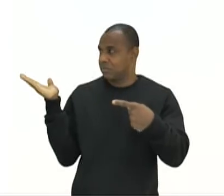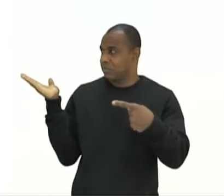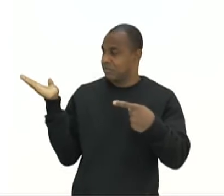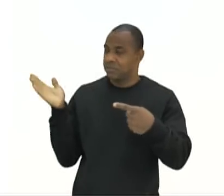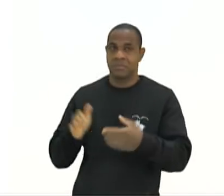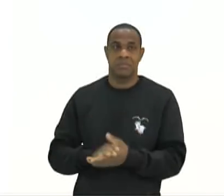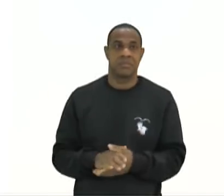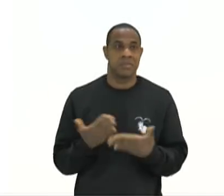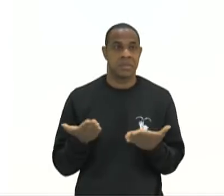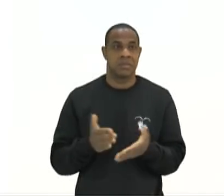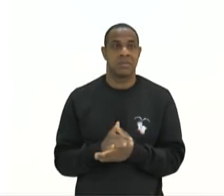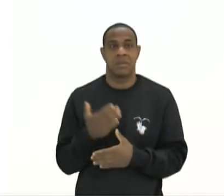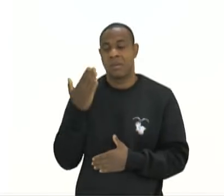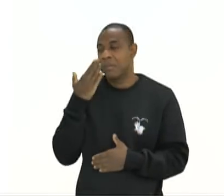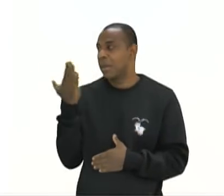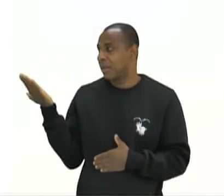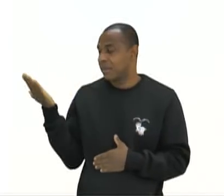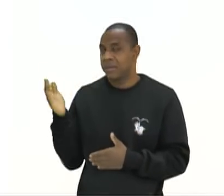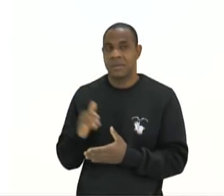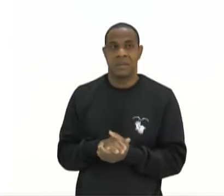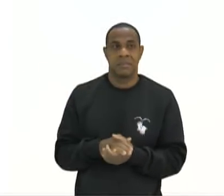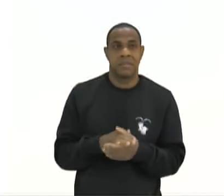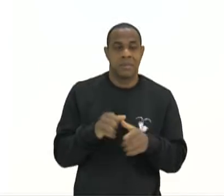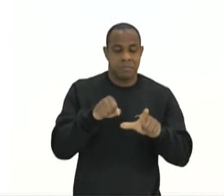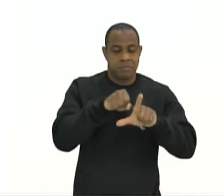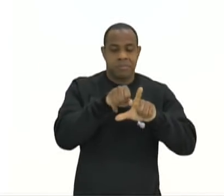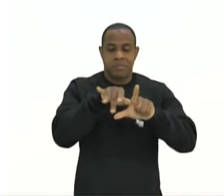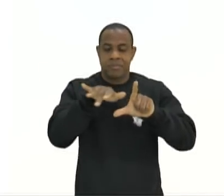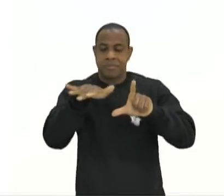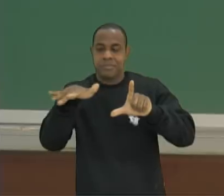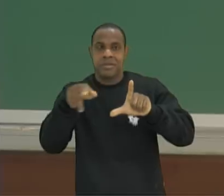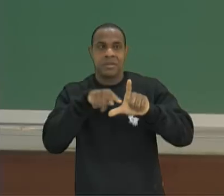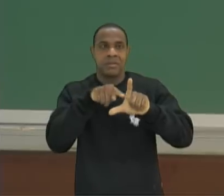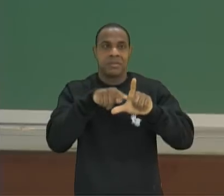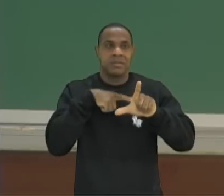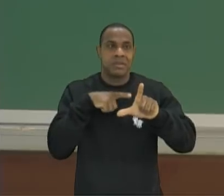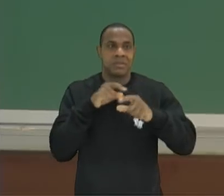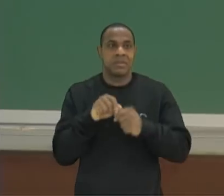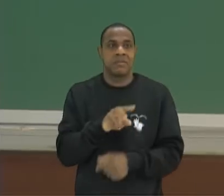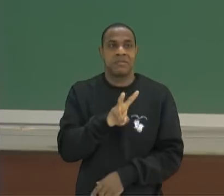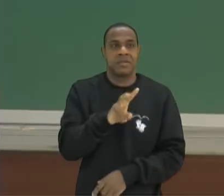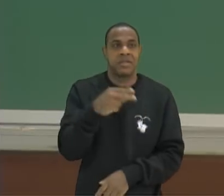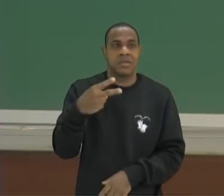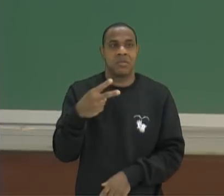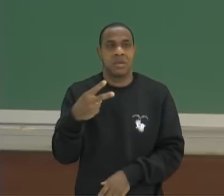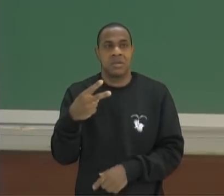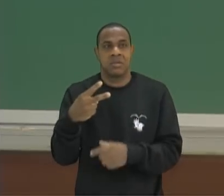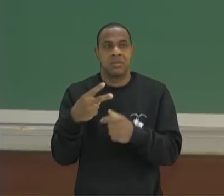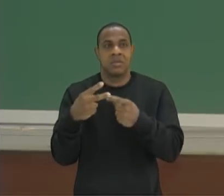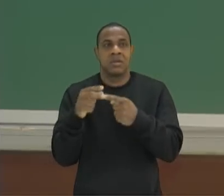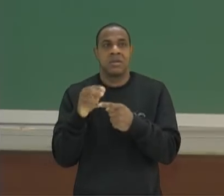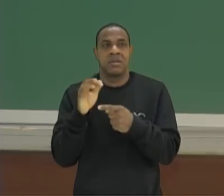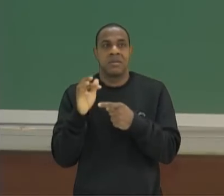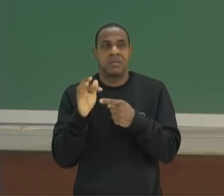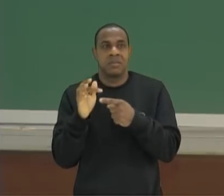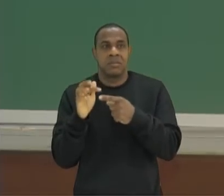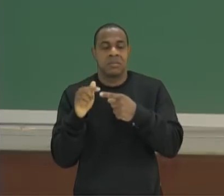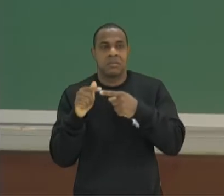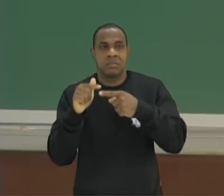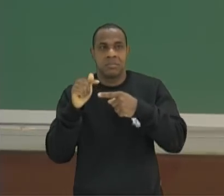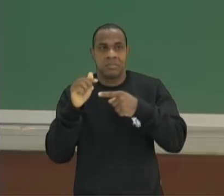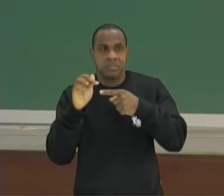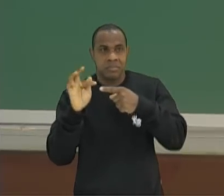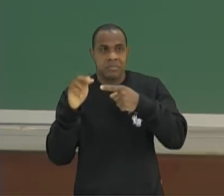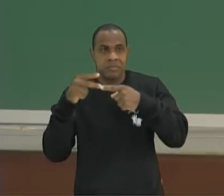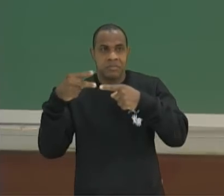contribuição. Para analisarmos então a frequência, temos a equação V igual a comprimento de onda vezes a